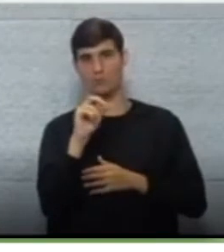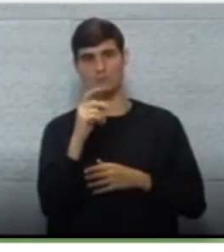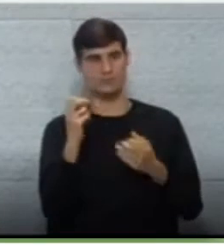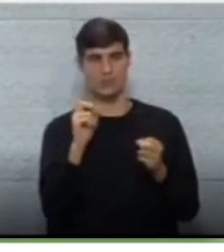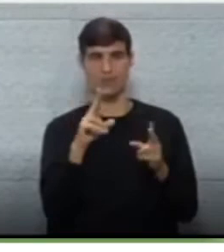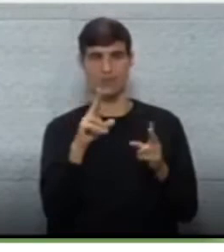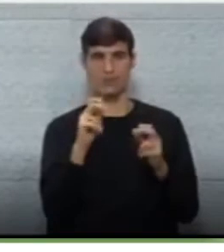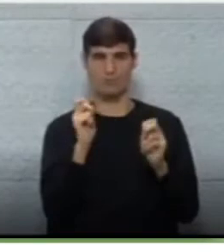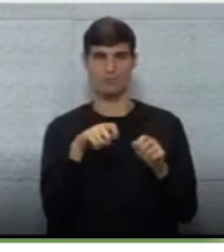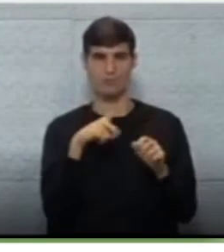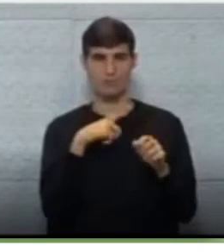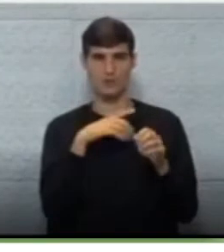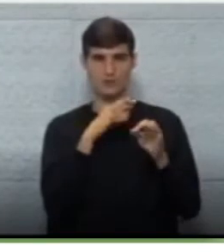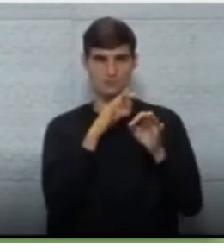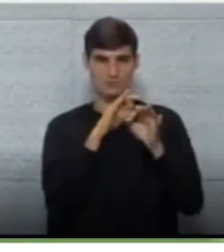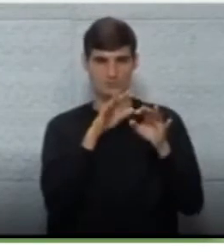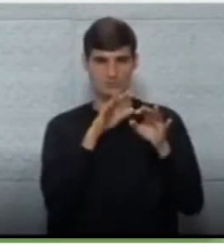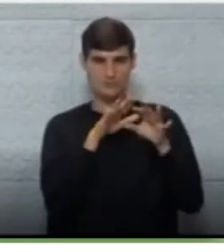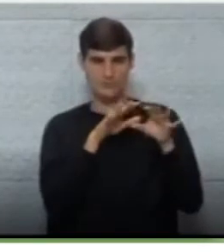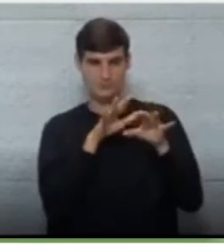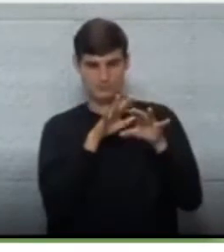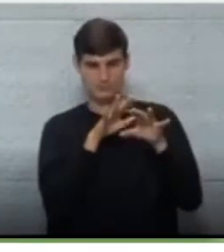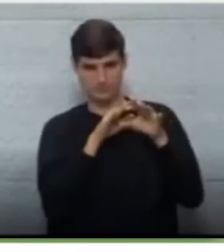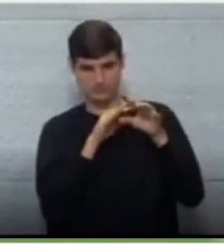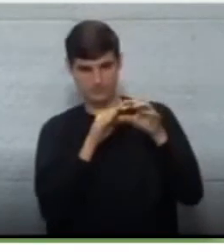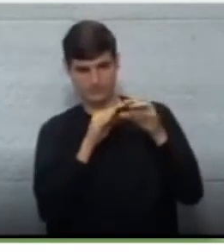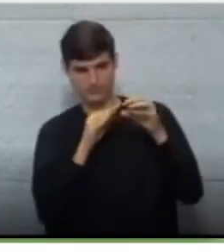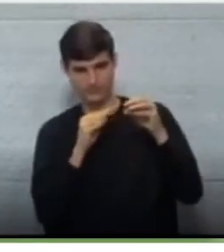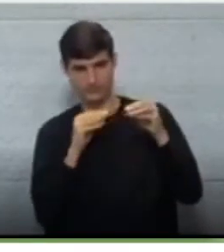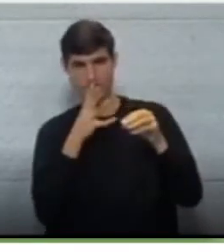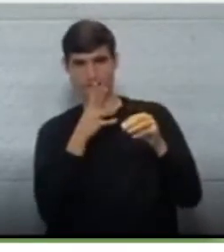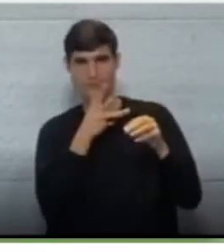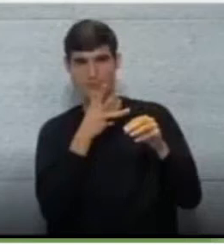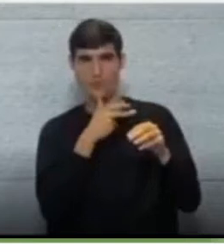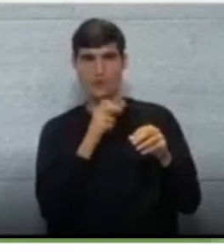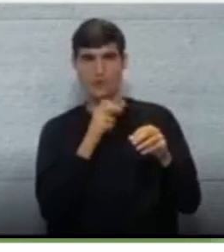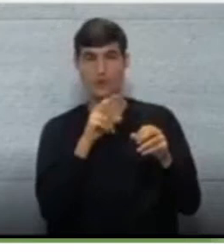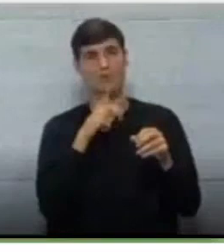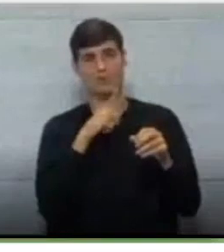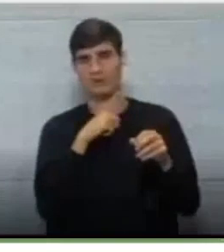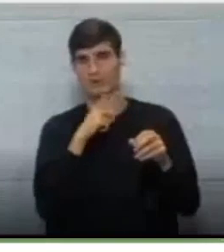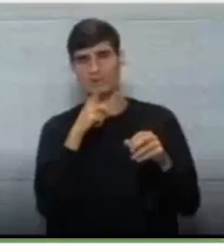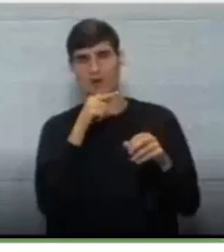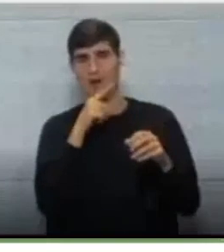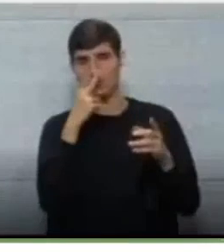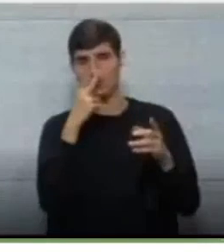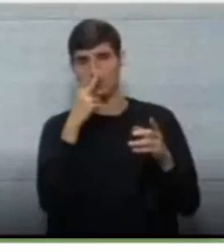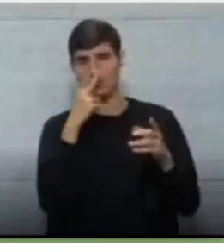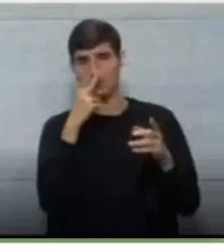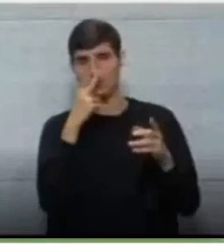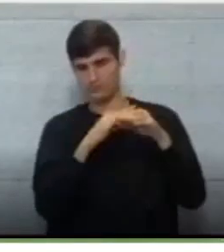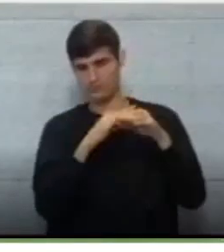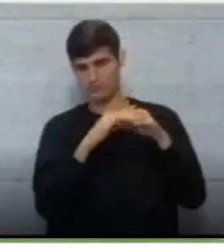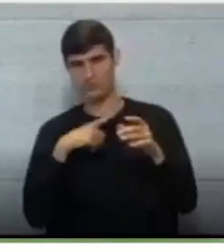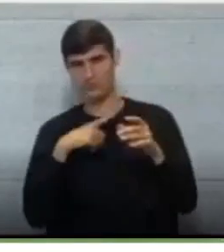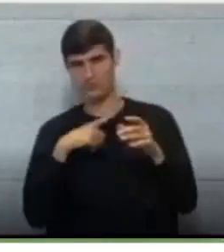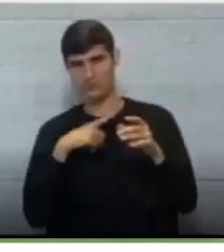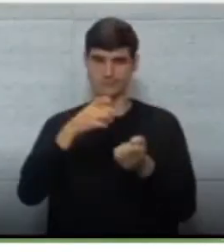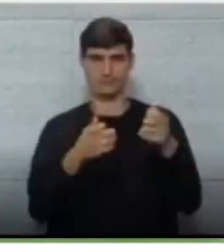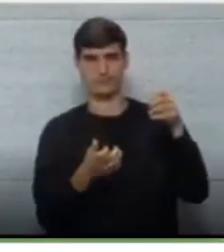gente pode ver grumos em determinados pontos do tubo. A coagulação pode ser ainda